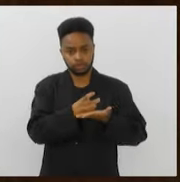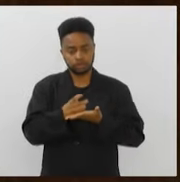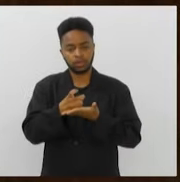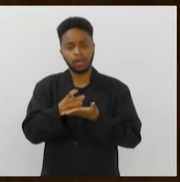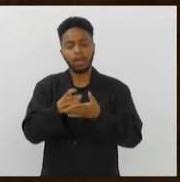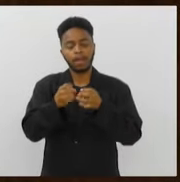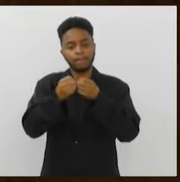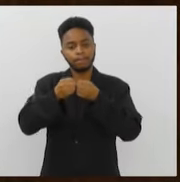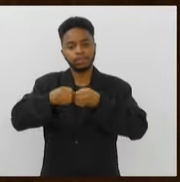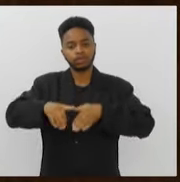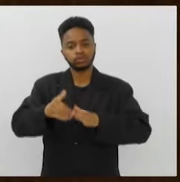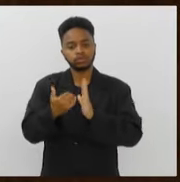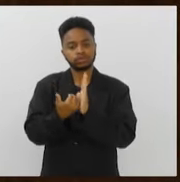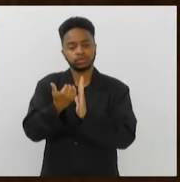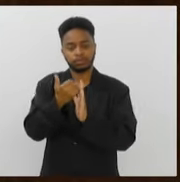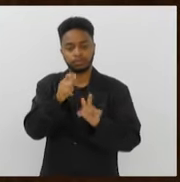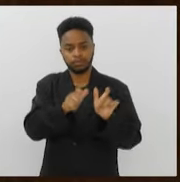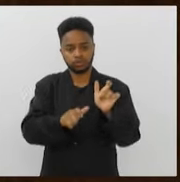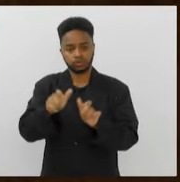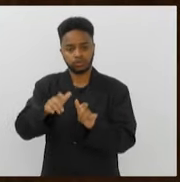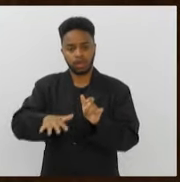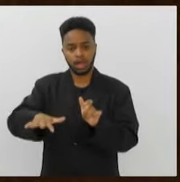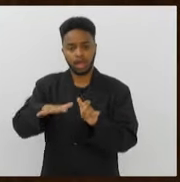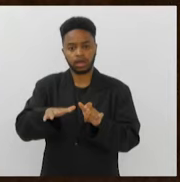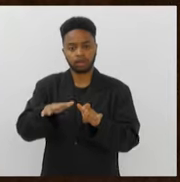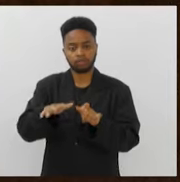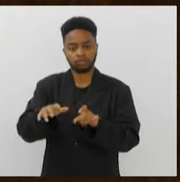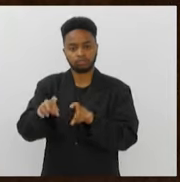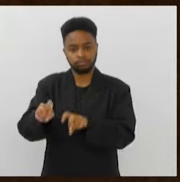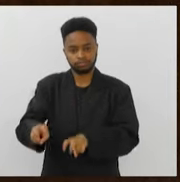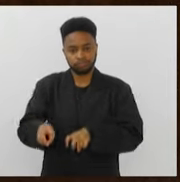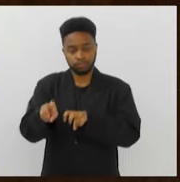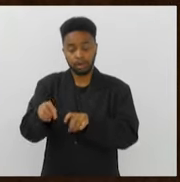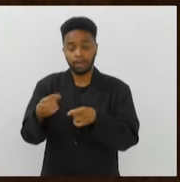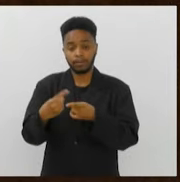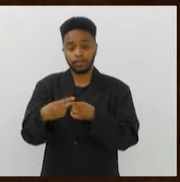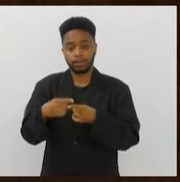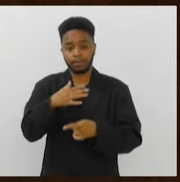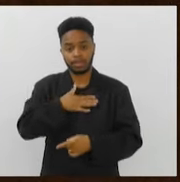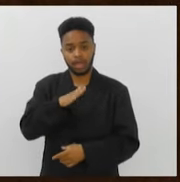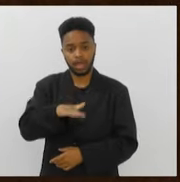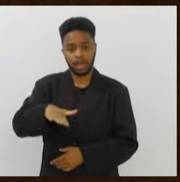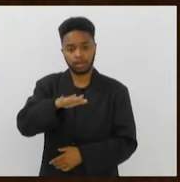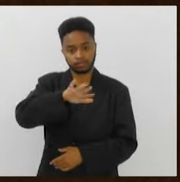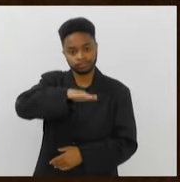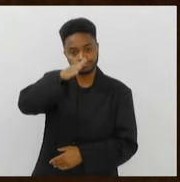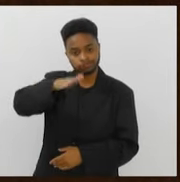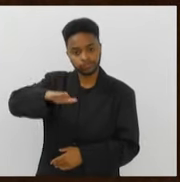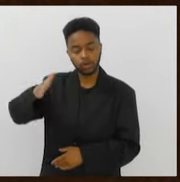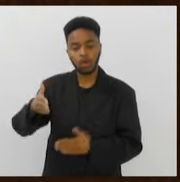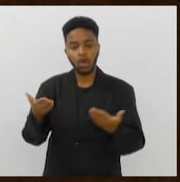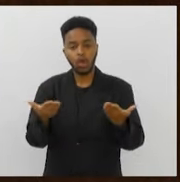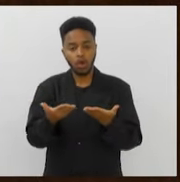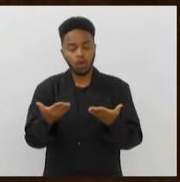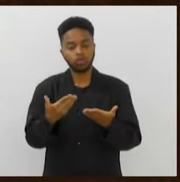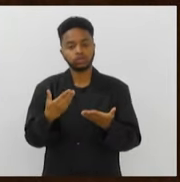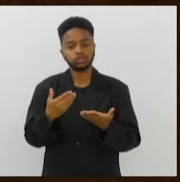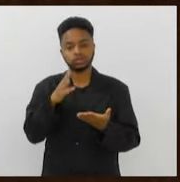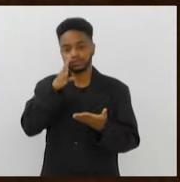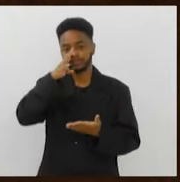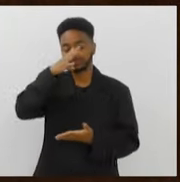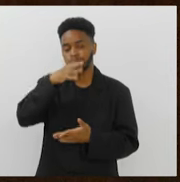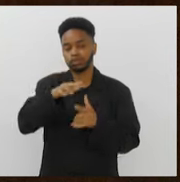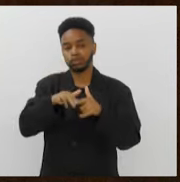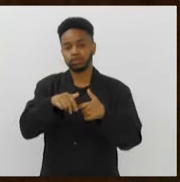cheio o produtor rural. A minha região serrana, Centro-Norte, hoje vive basicamente